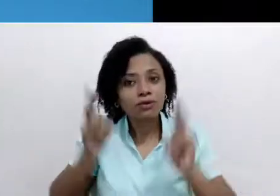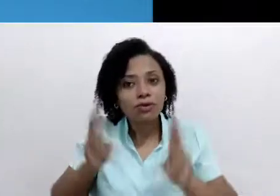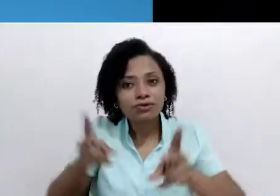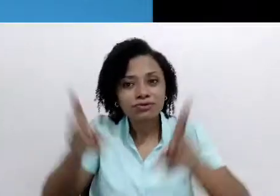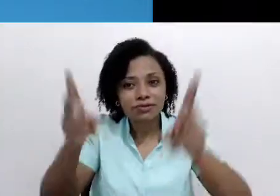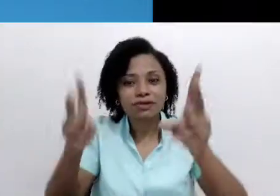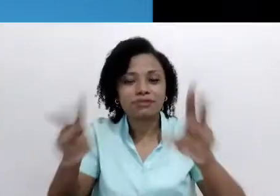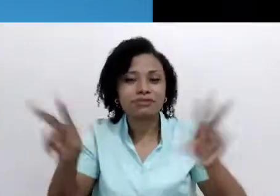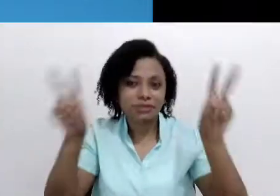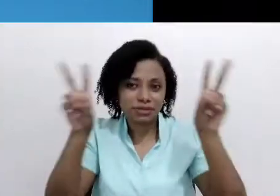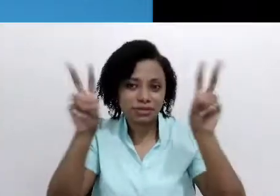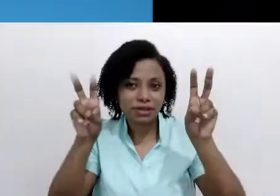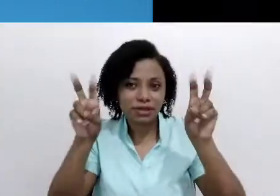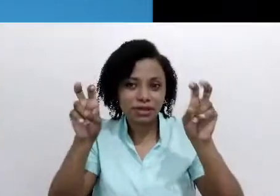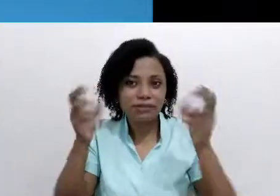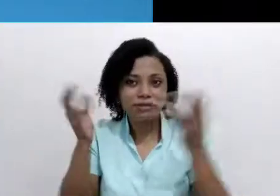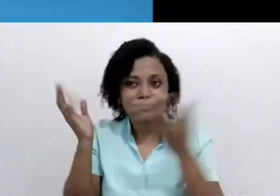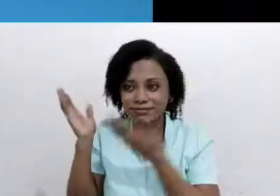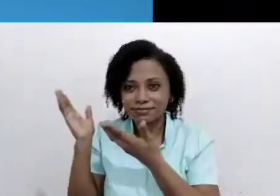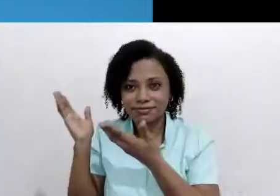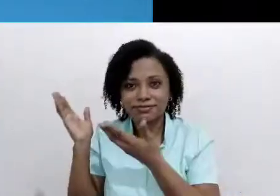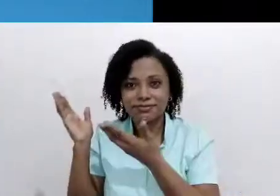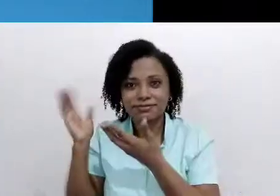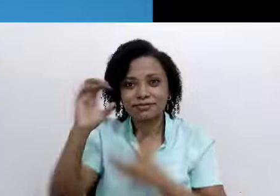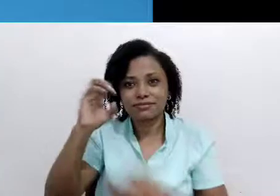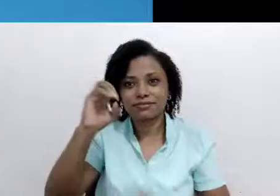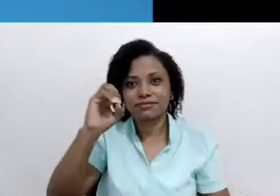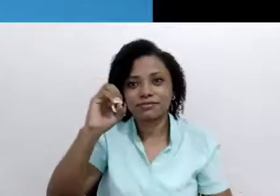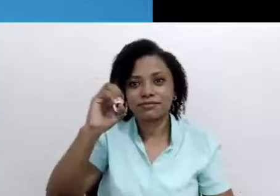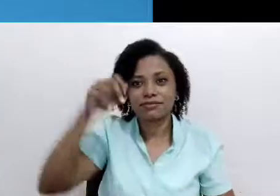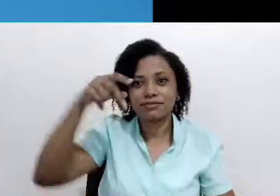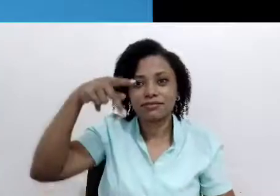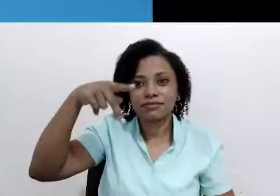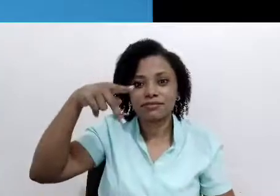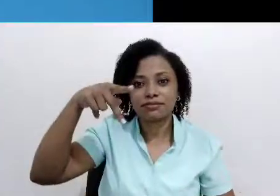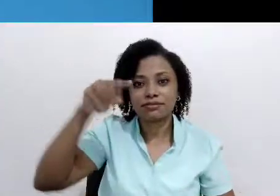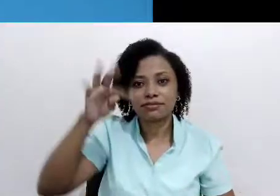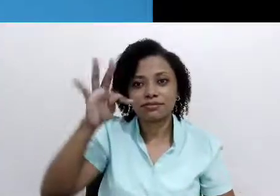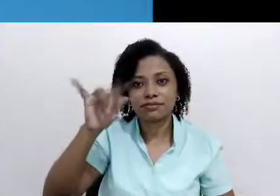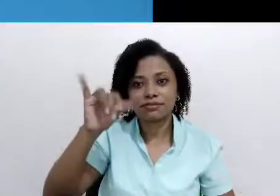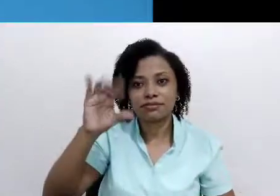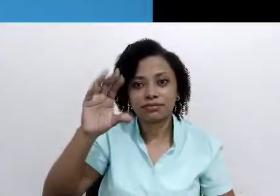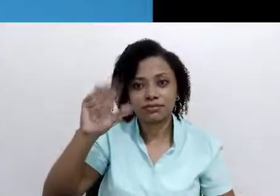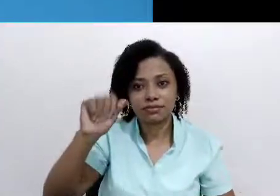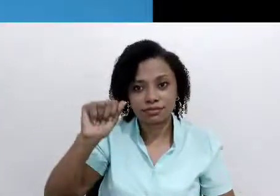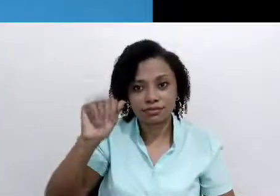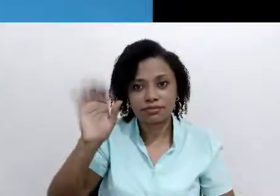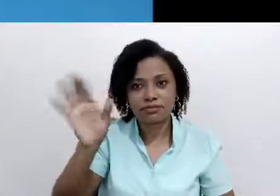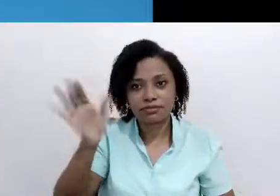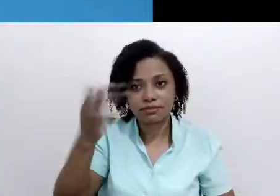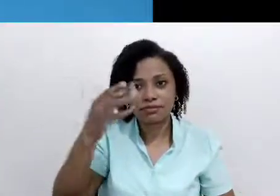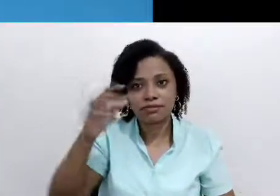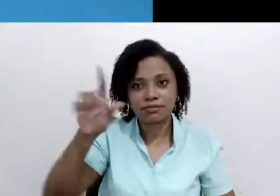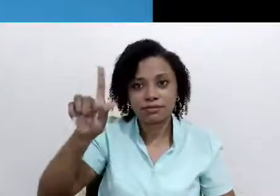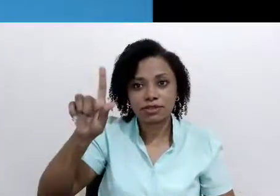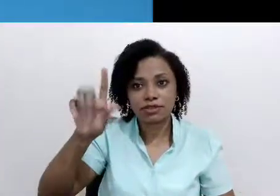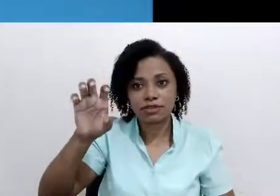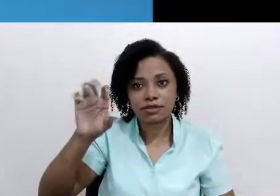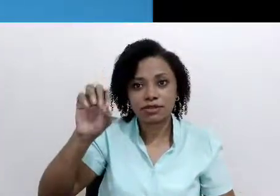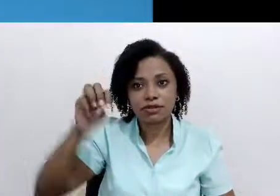Bem, pessoal, dando continuidade aqui ao nosso assunto de óptica geométrica, continuando com os